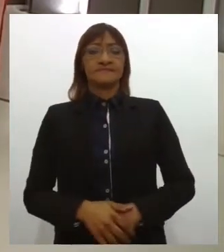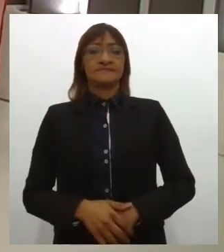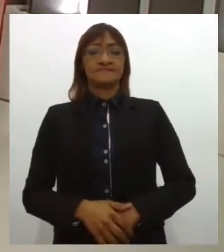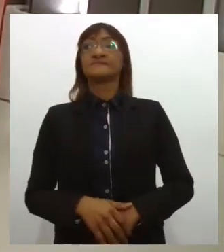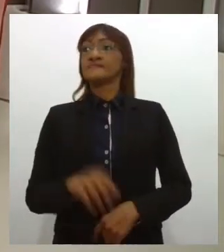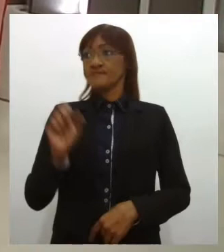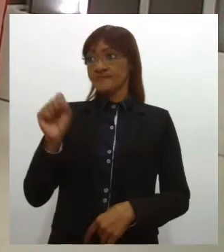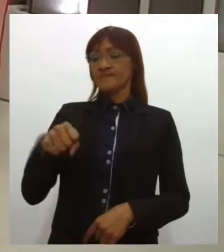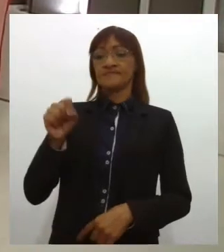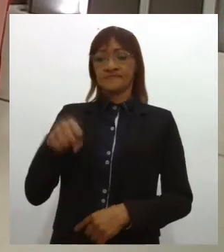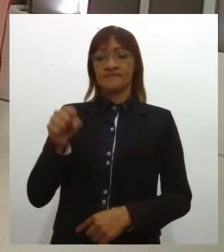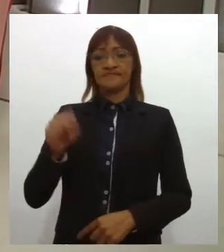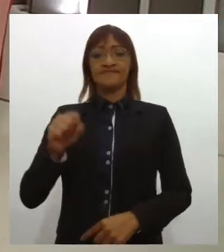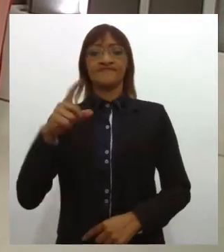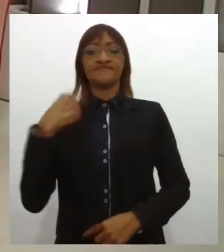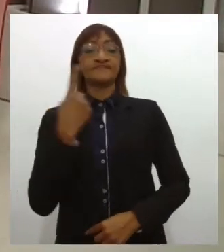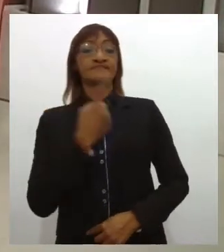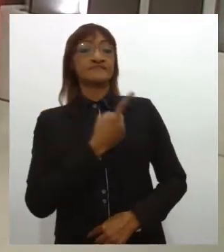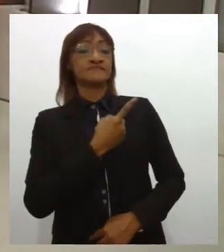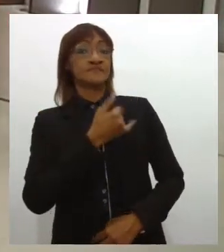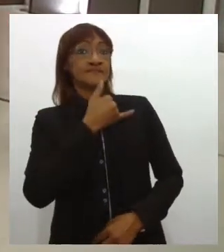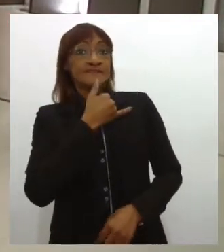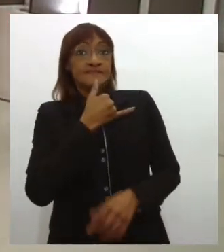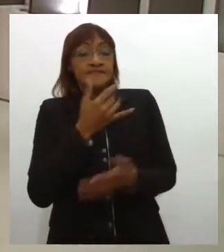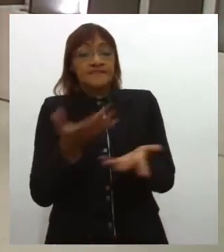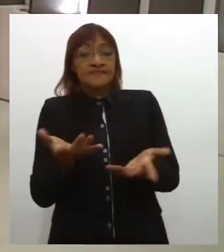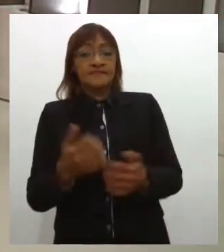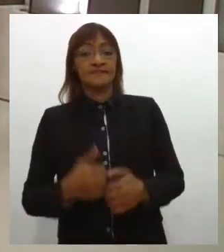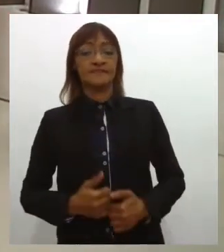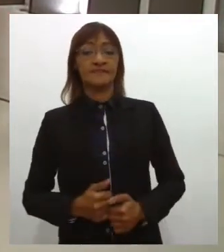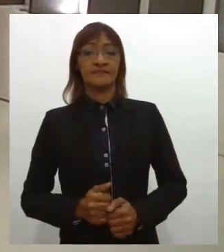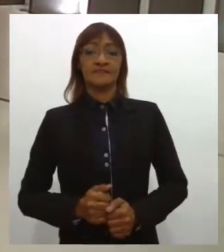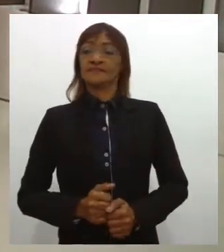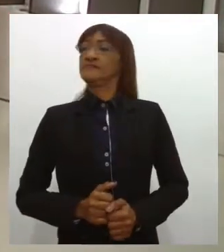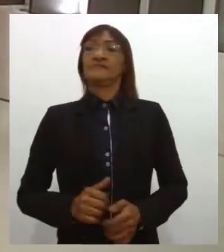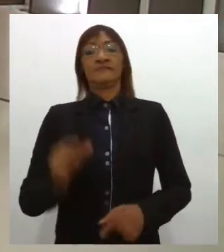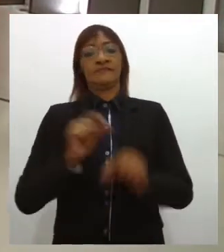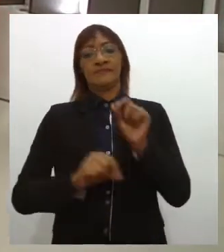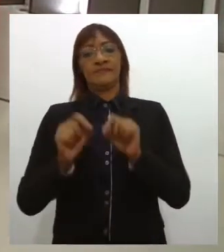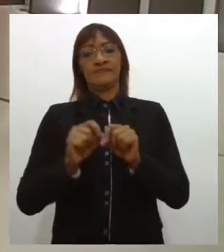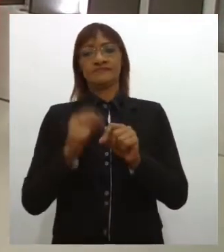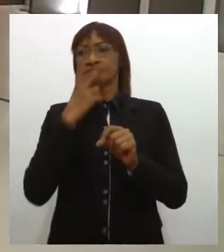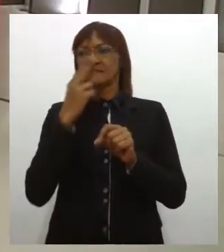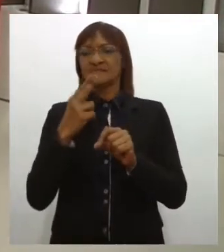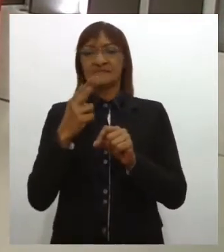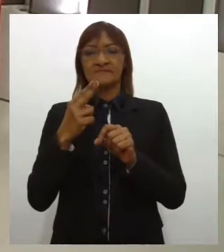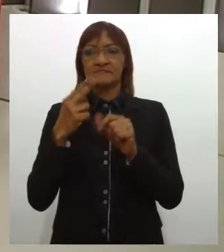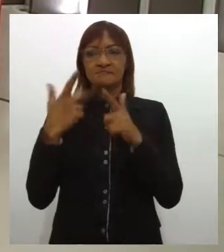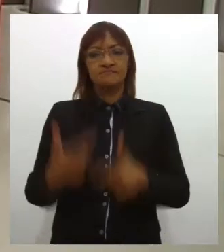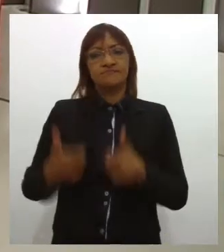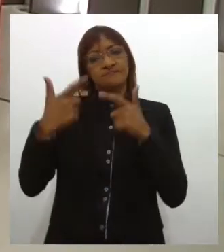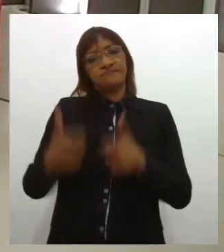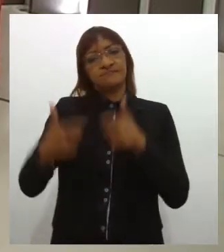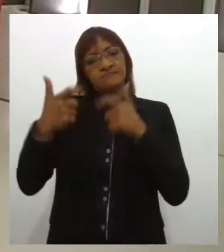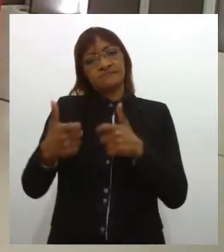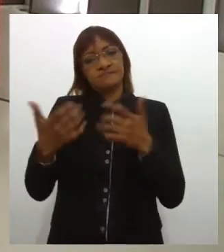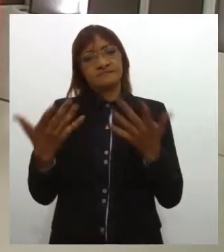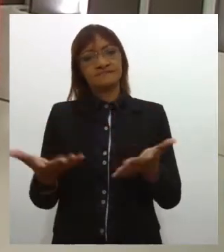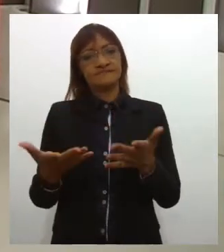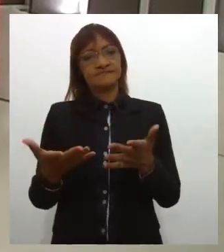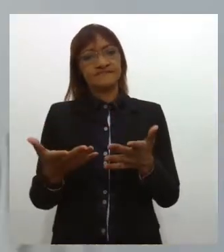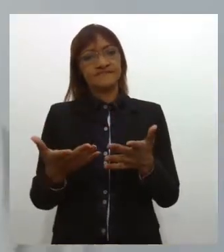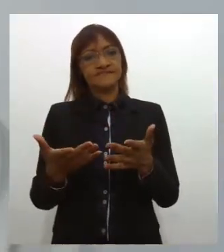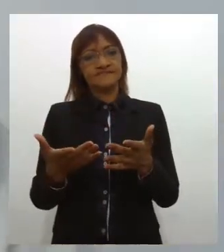Sim, porque nós tivemos, infelizmente, um cenário parecido com o cenário de guerra, né? Nós tivemos muitas